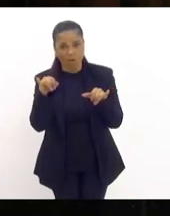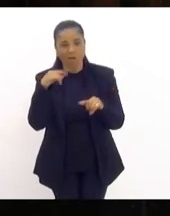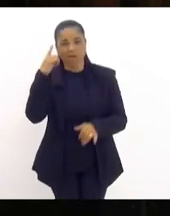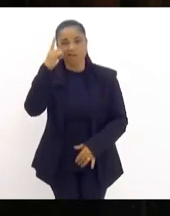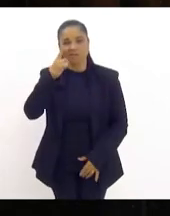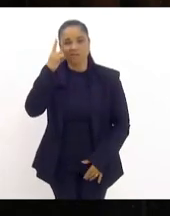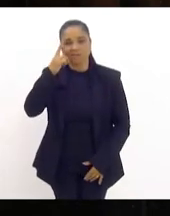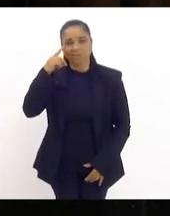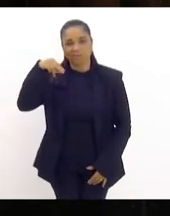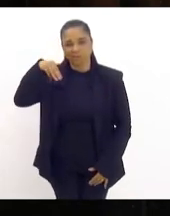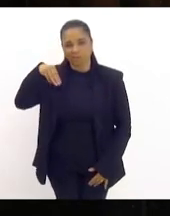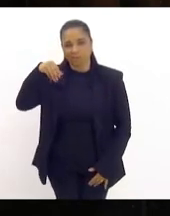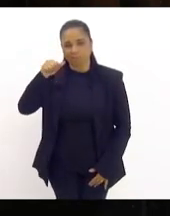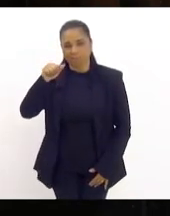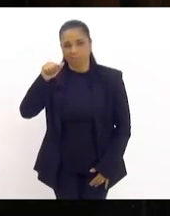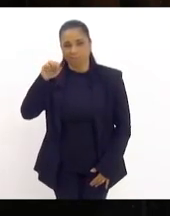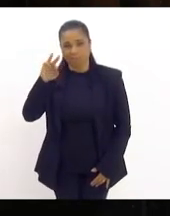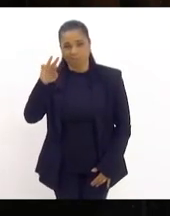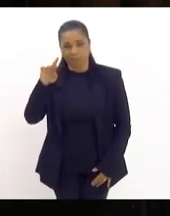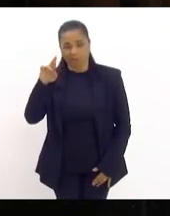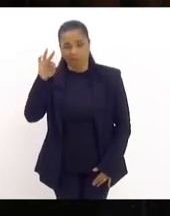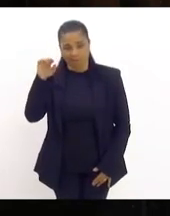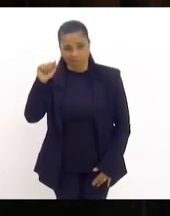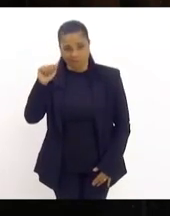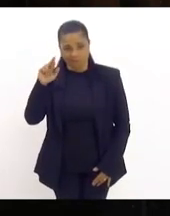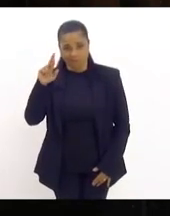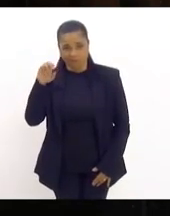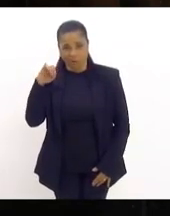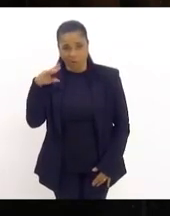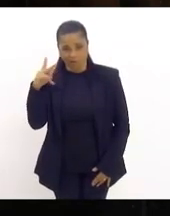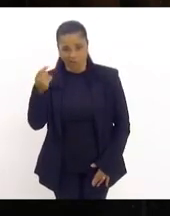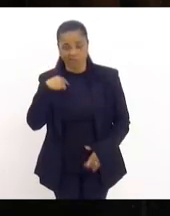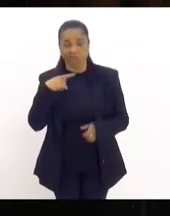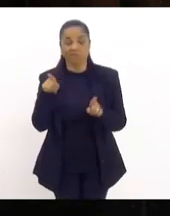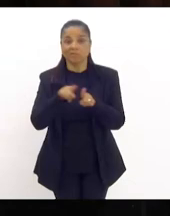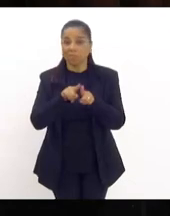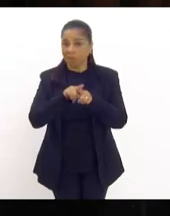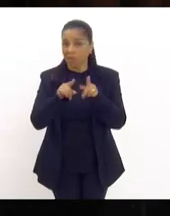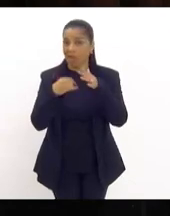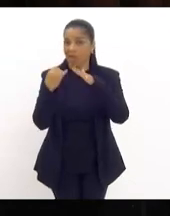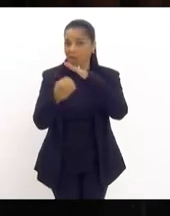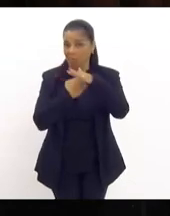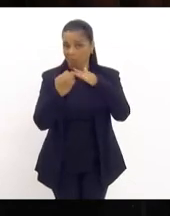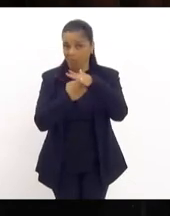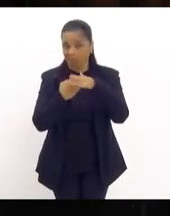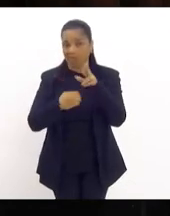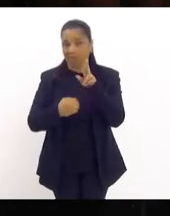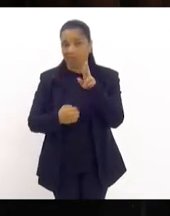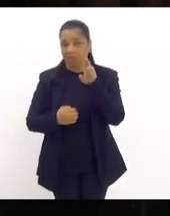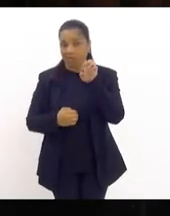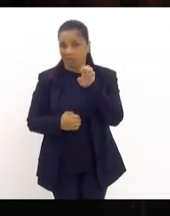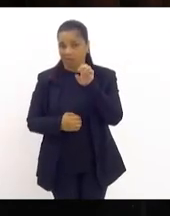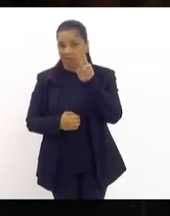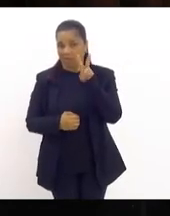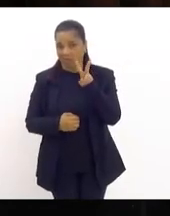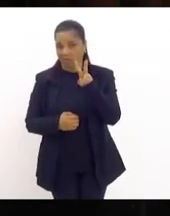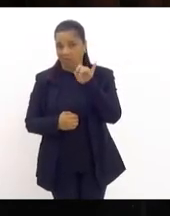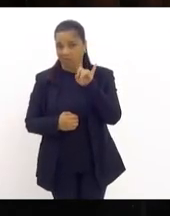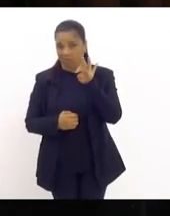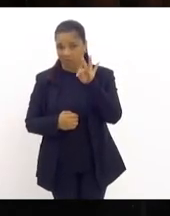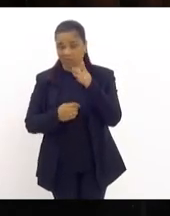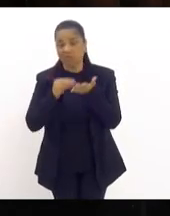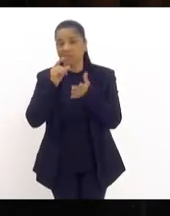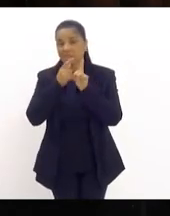deputada Marta Rocha, que também a Refit, que deve aqueles 6 bilhões ao Estado do Rio